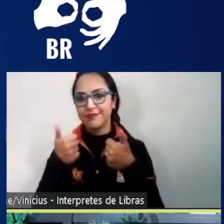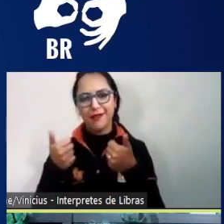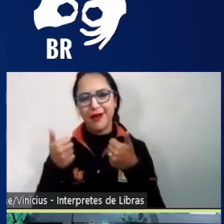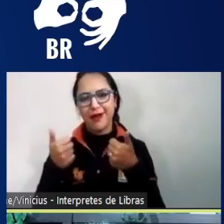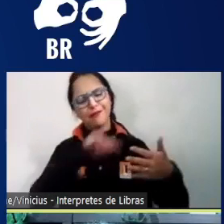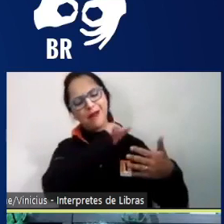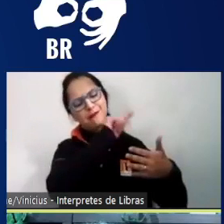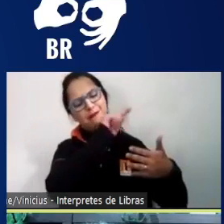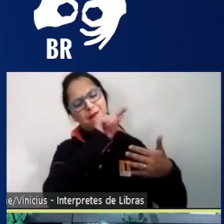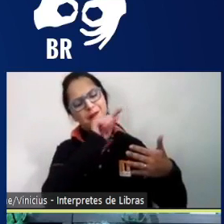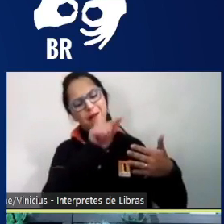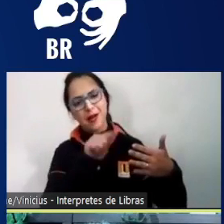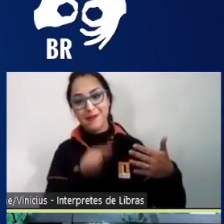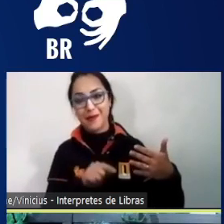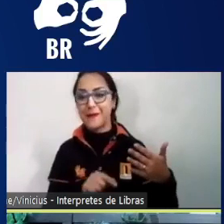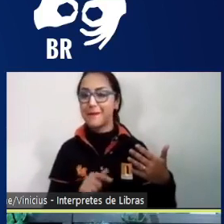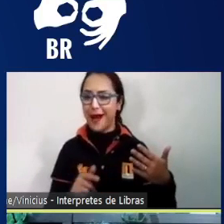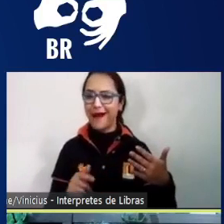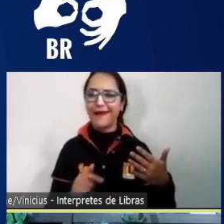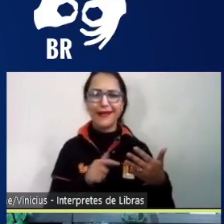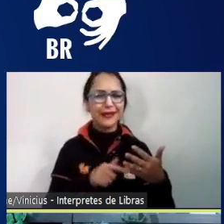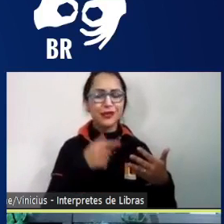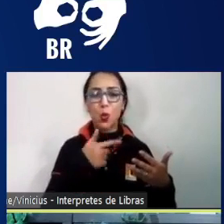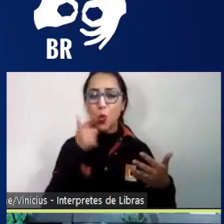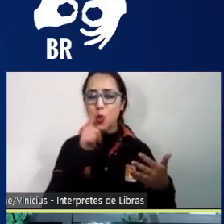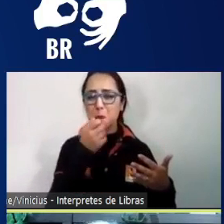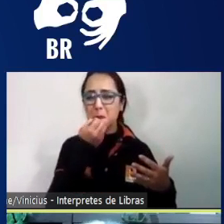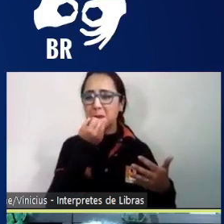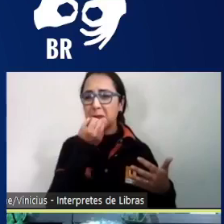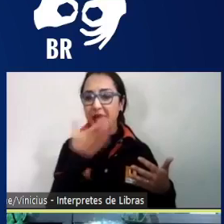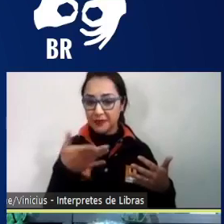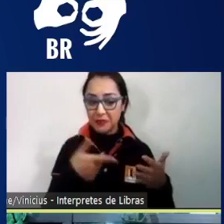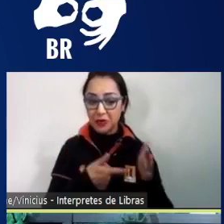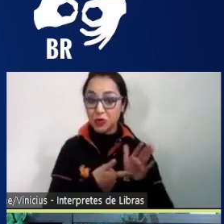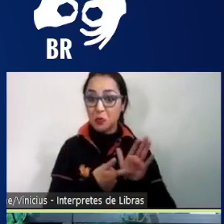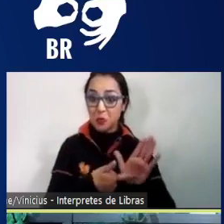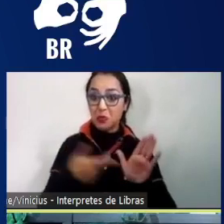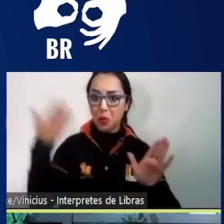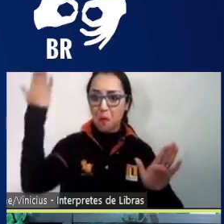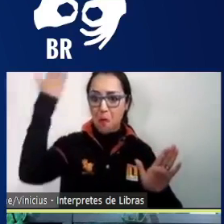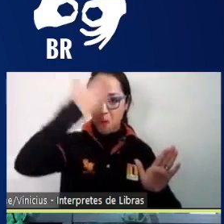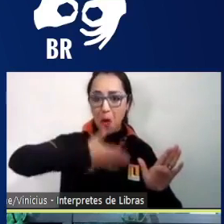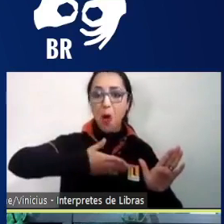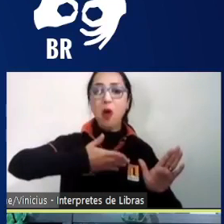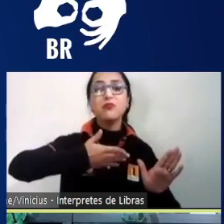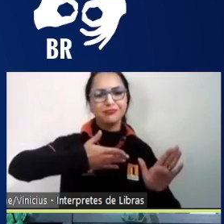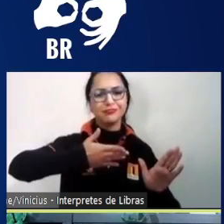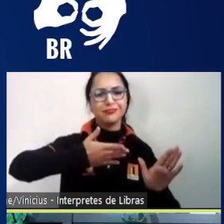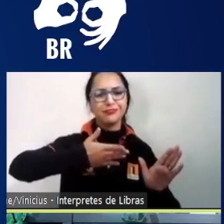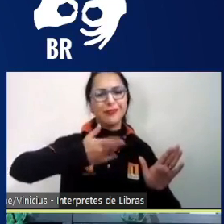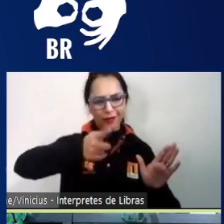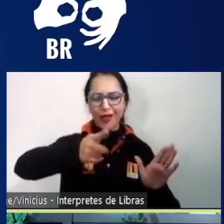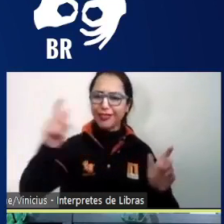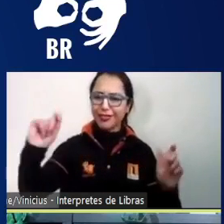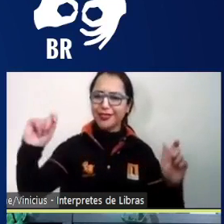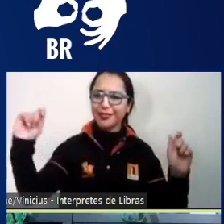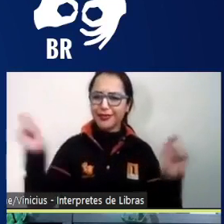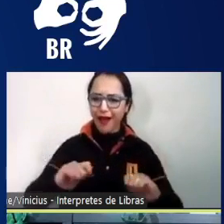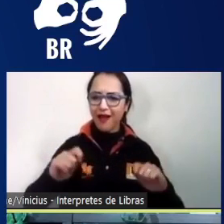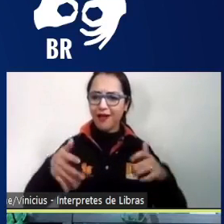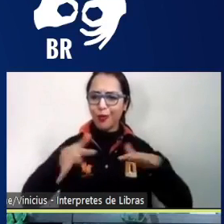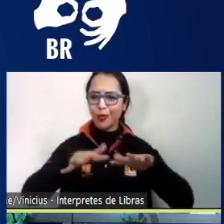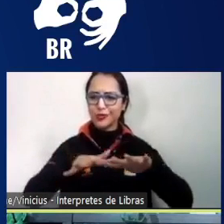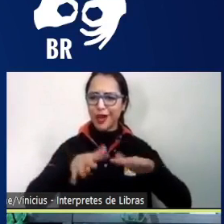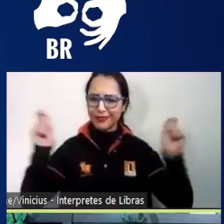aqui para que a gente pudesse comprovar, vamos dizer assim, que isso é possível. Mas